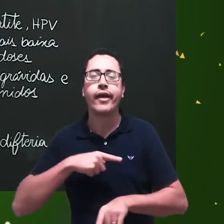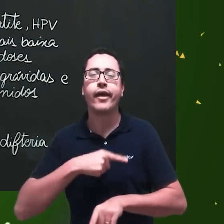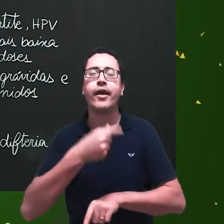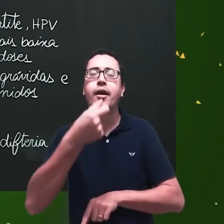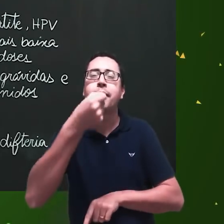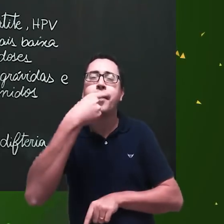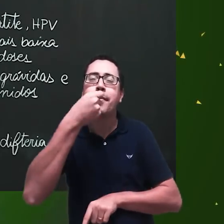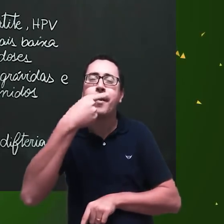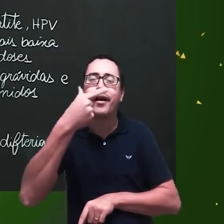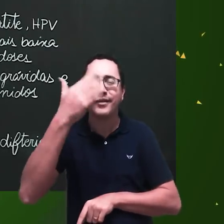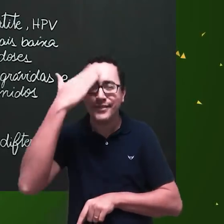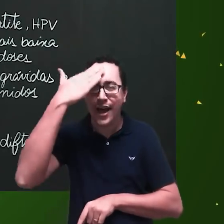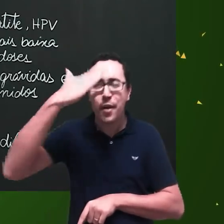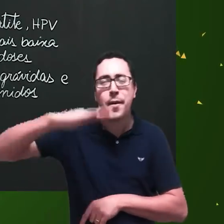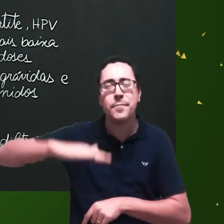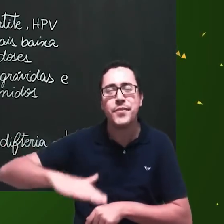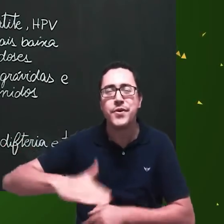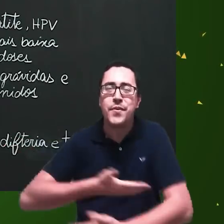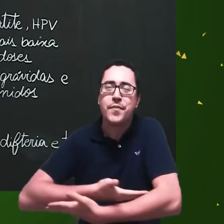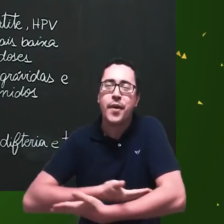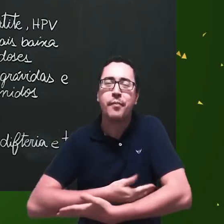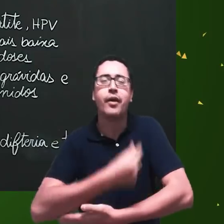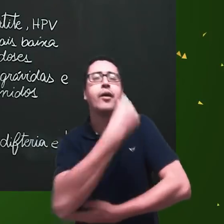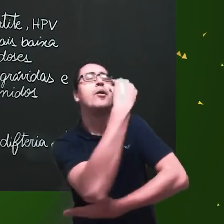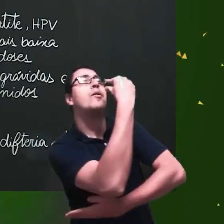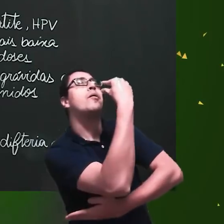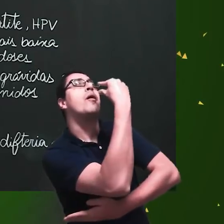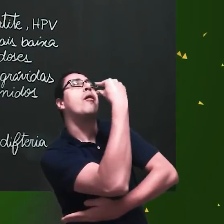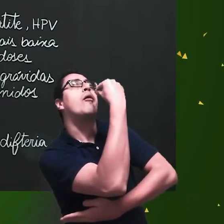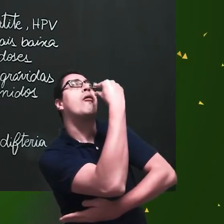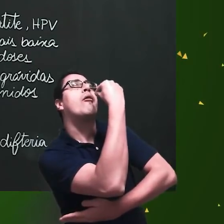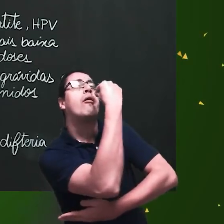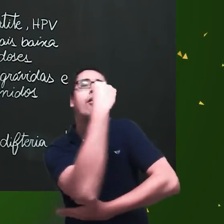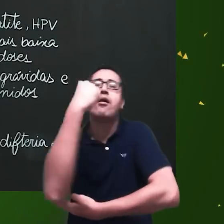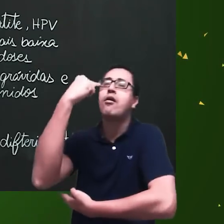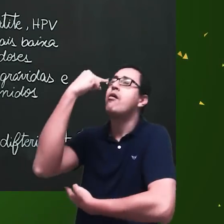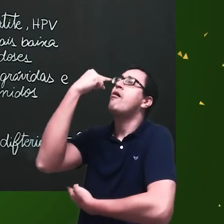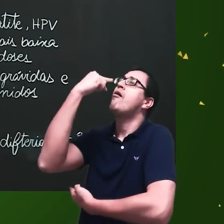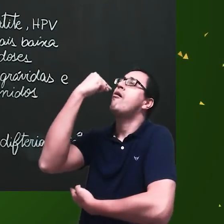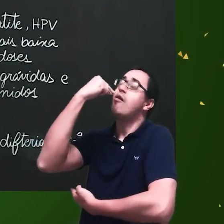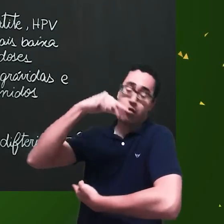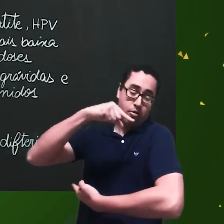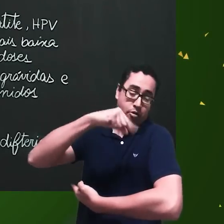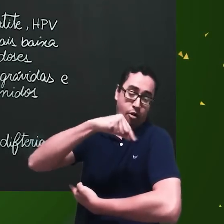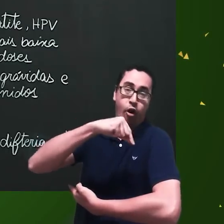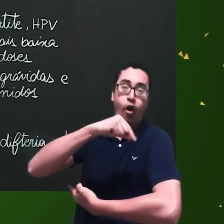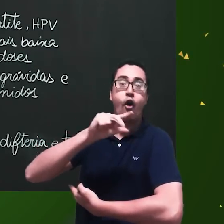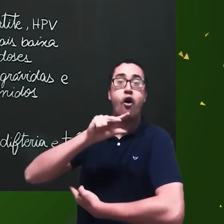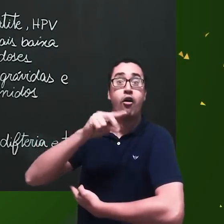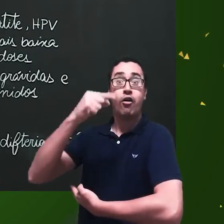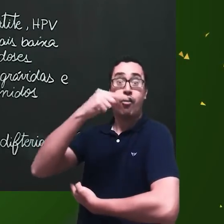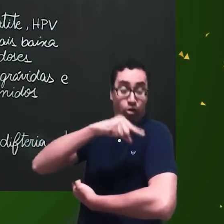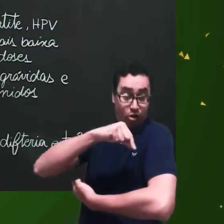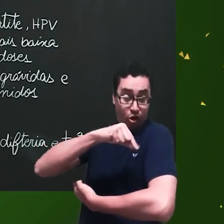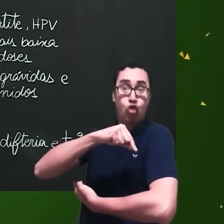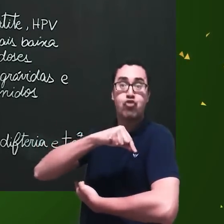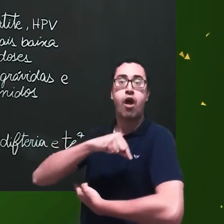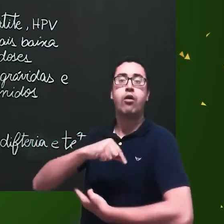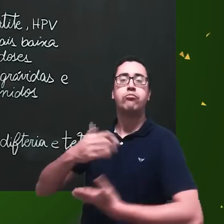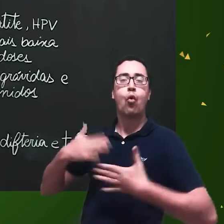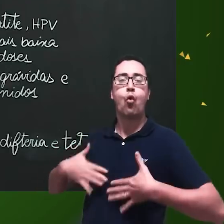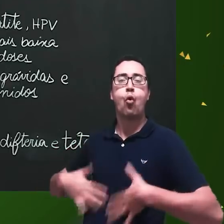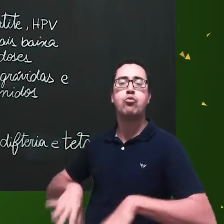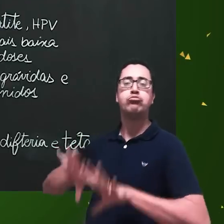Você lembra da gotinha? Ali, na boca diretamente, aquilo vai entrar no nosso corpo. Veja você que a proposta